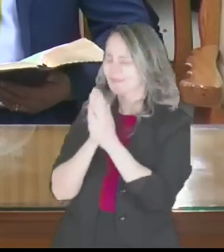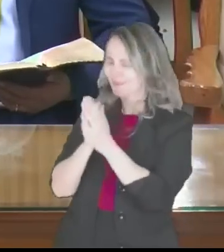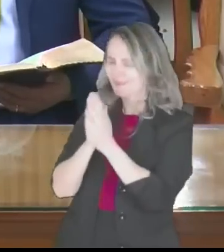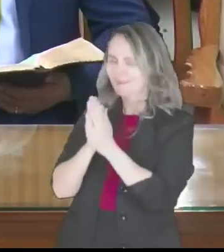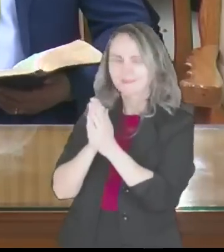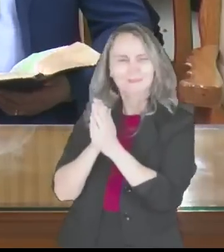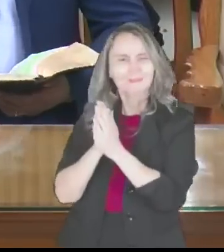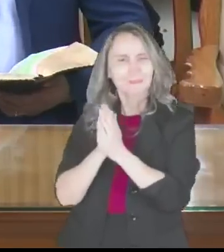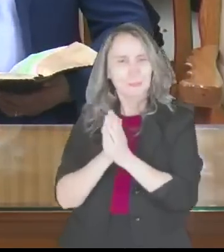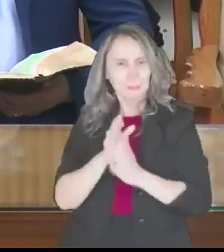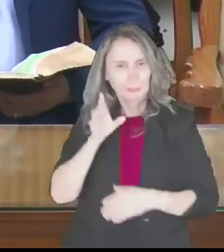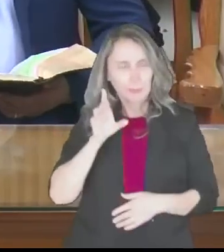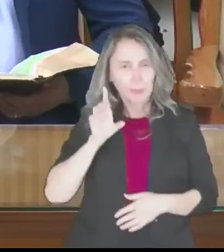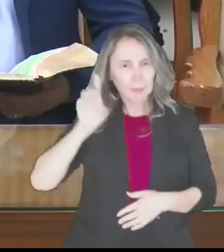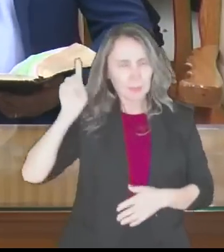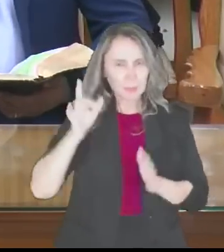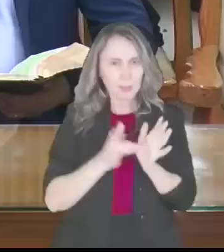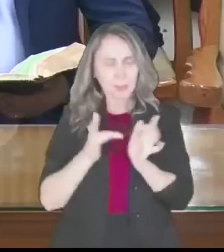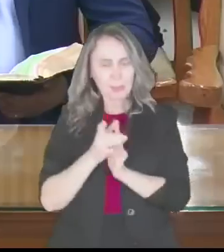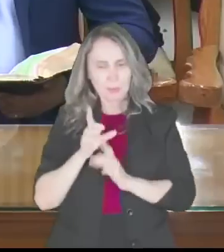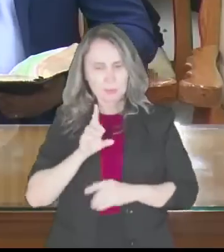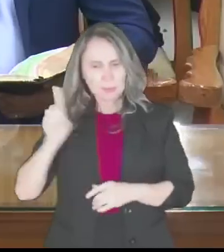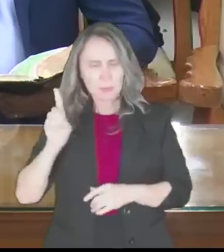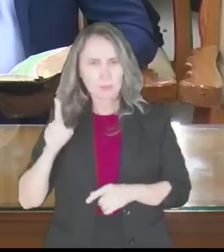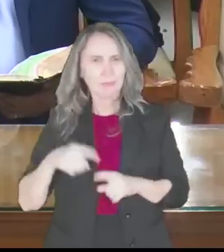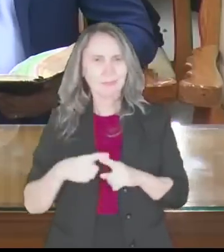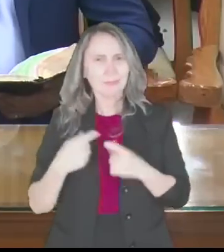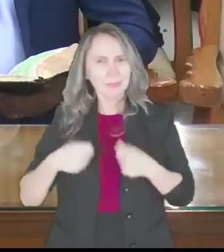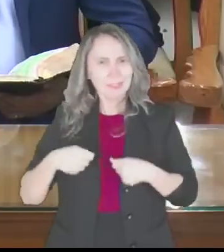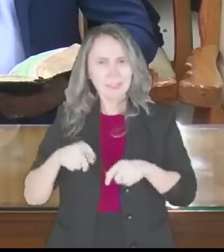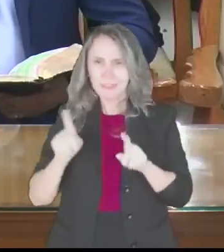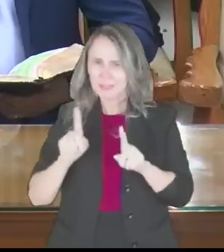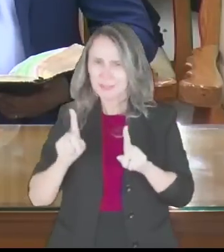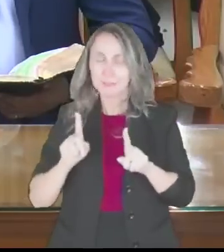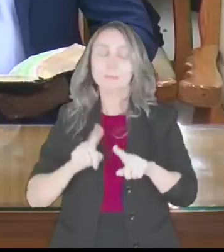Deus ele não precisava, mas ele se fez carne.